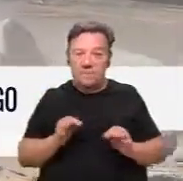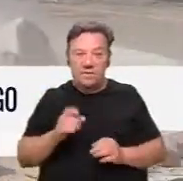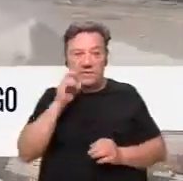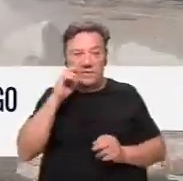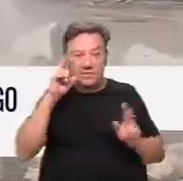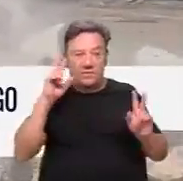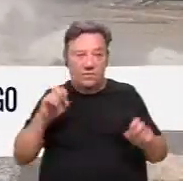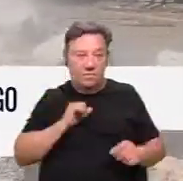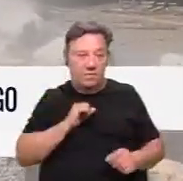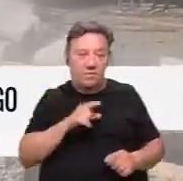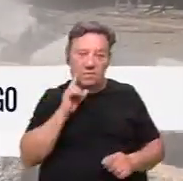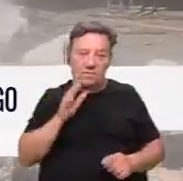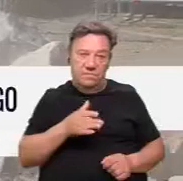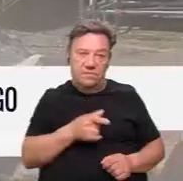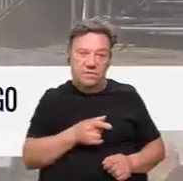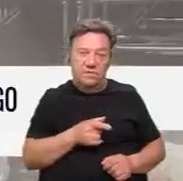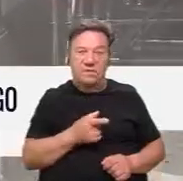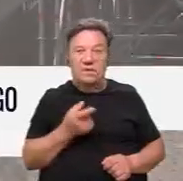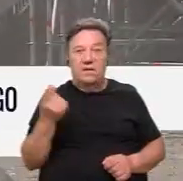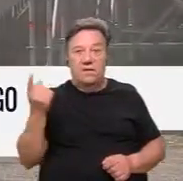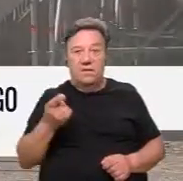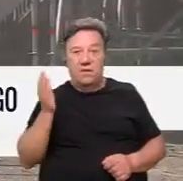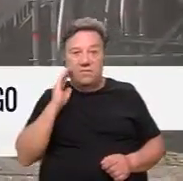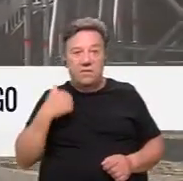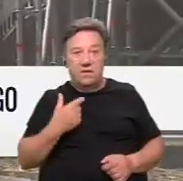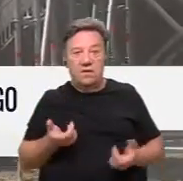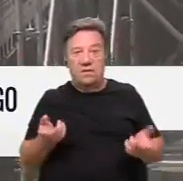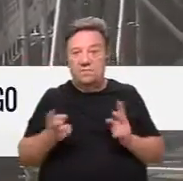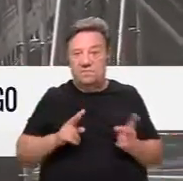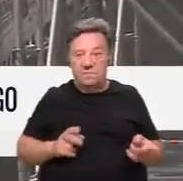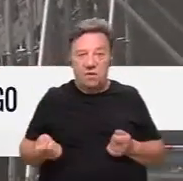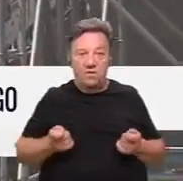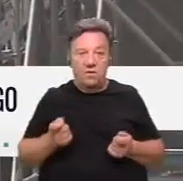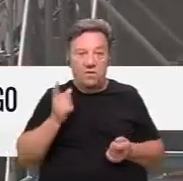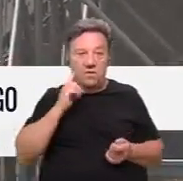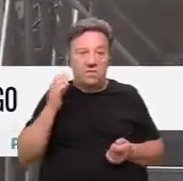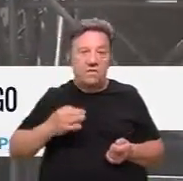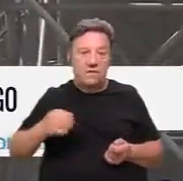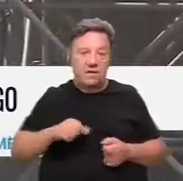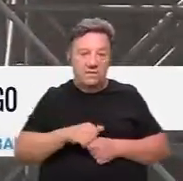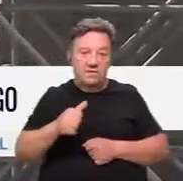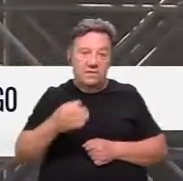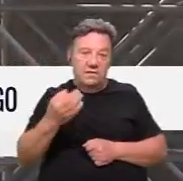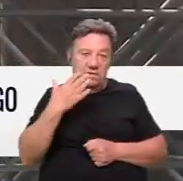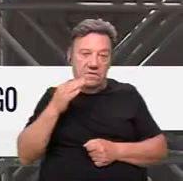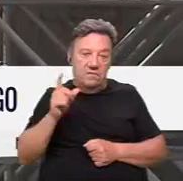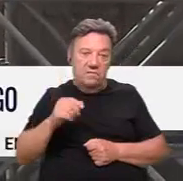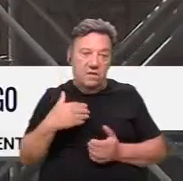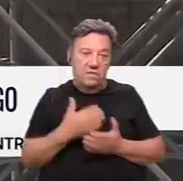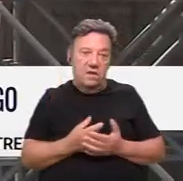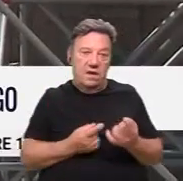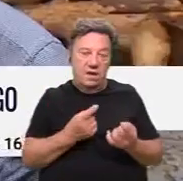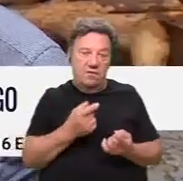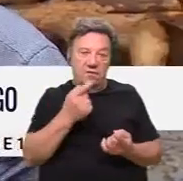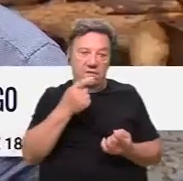segurança para nós é fundamental, obriga a uma reorganização do dia-a-dia da cidade e isso naturalmente também causa